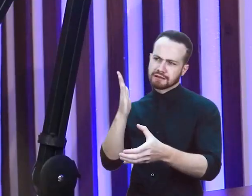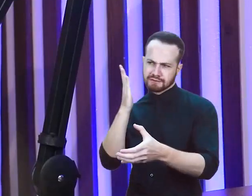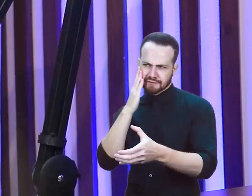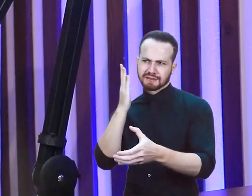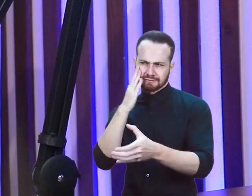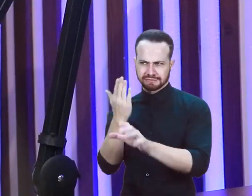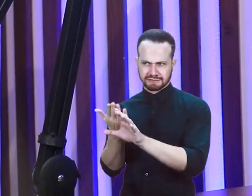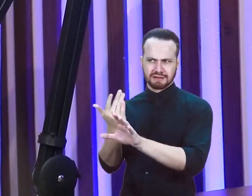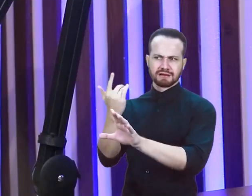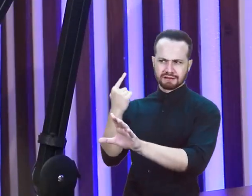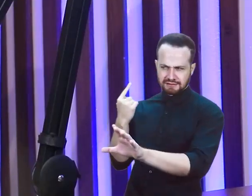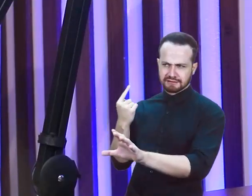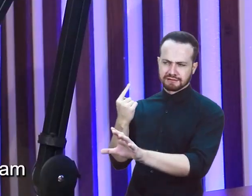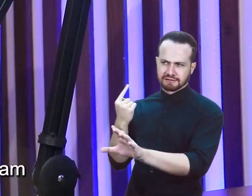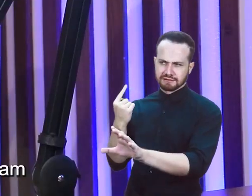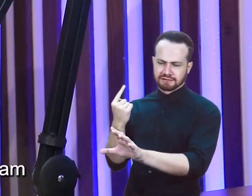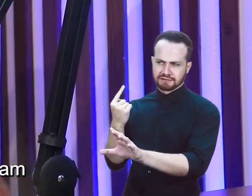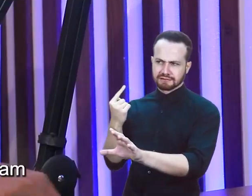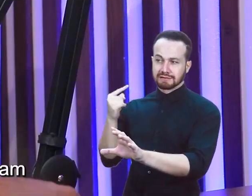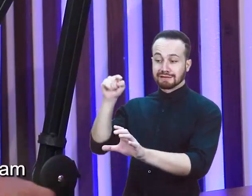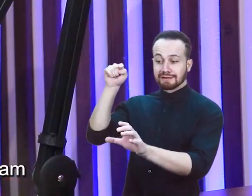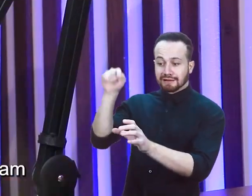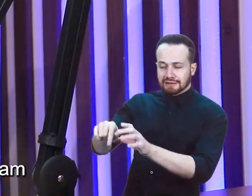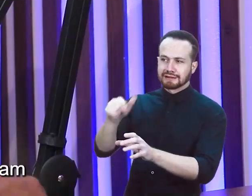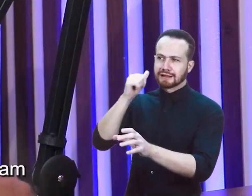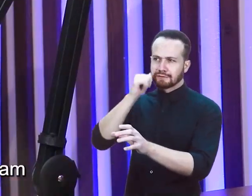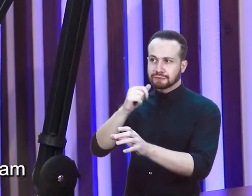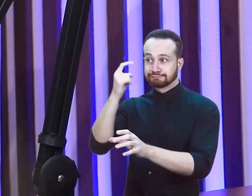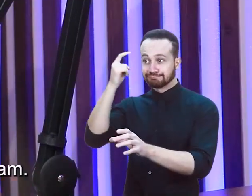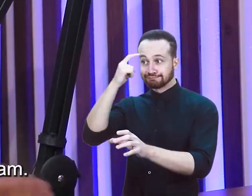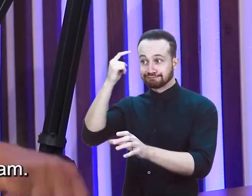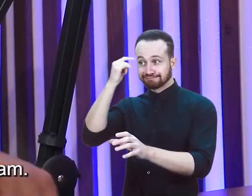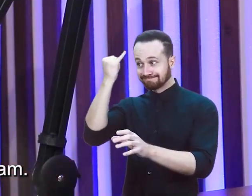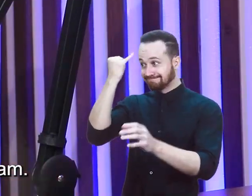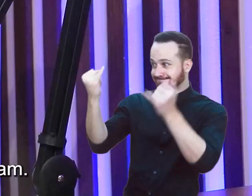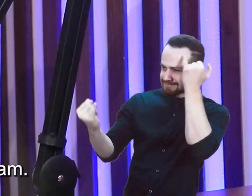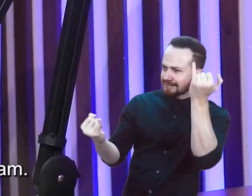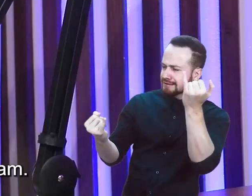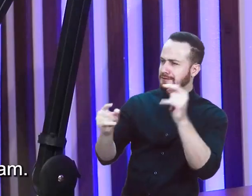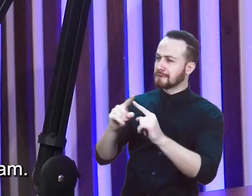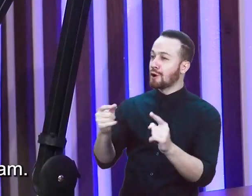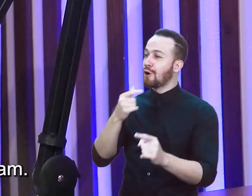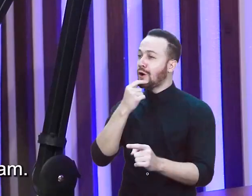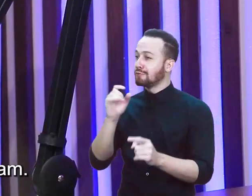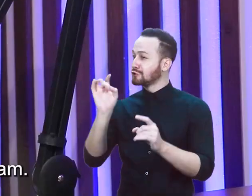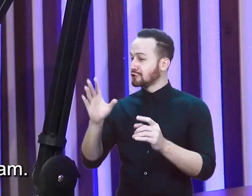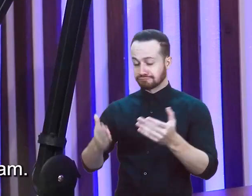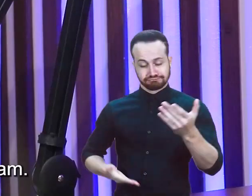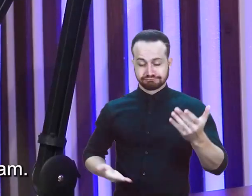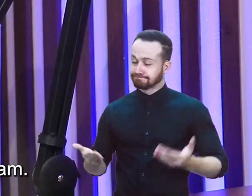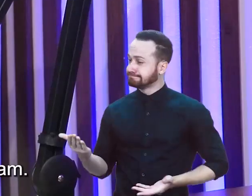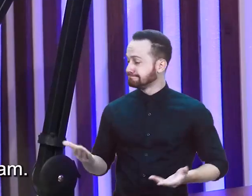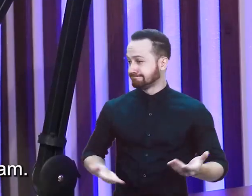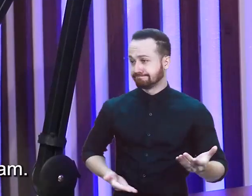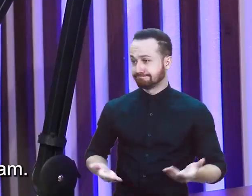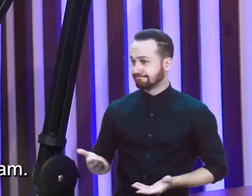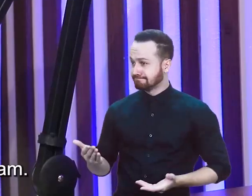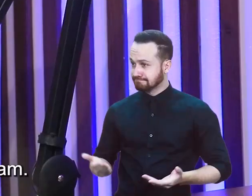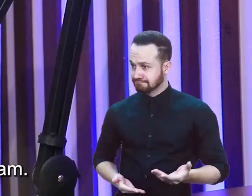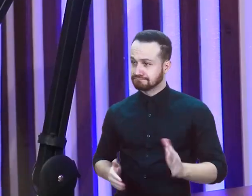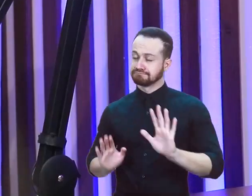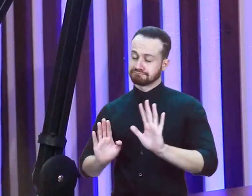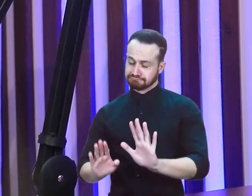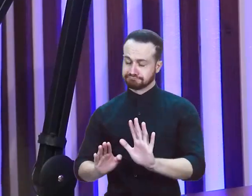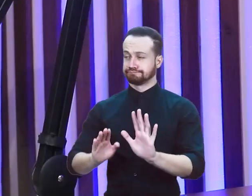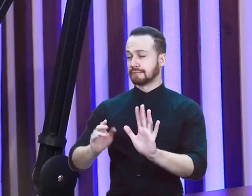sabendo, eram as mulheres que pensavam, os homens executavam. Eles eram eles